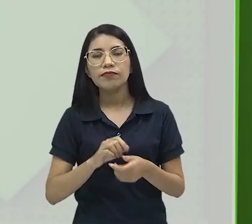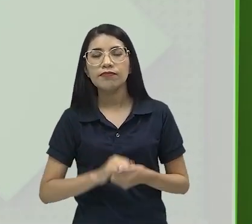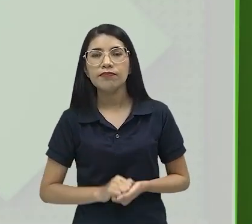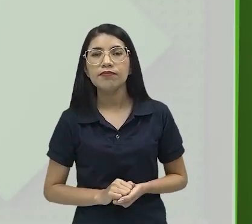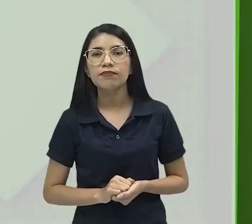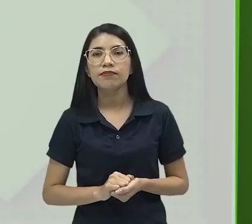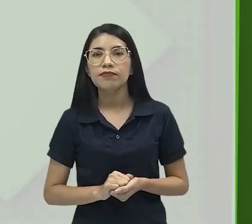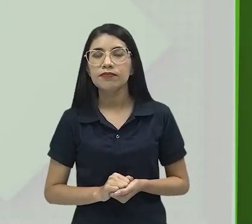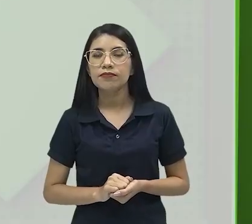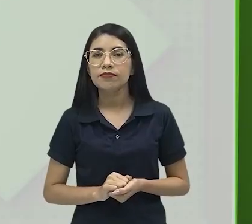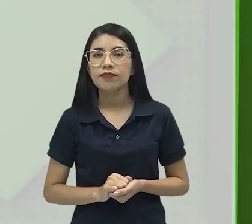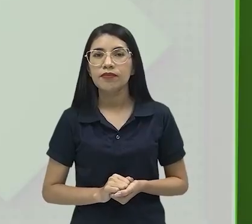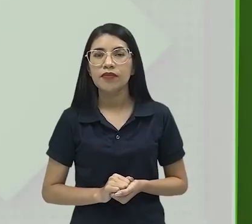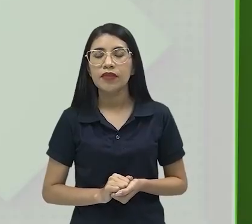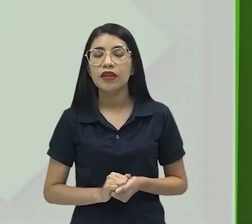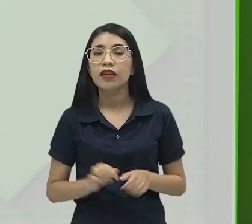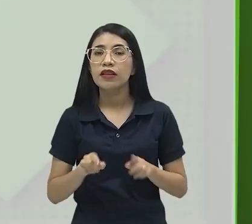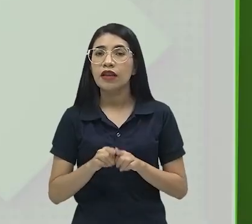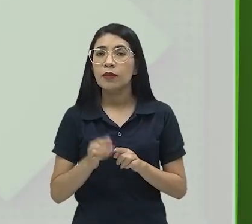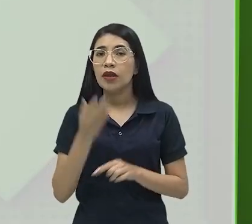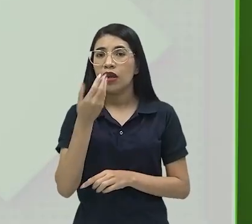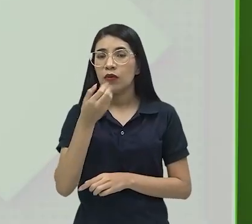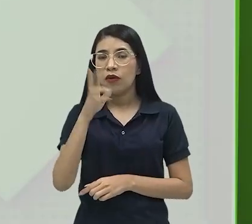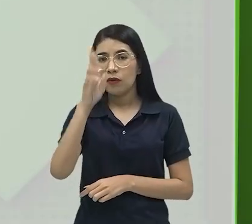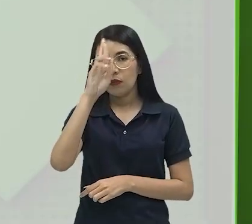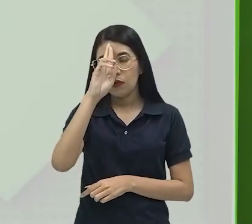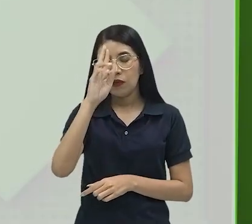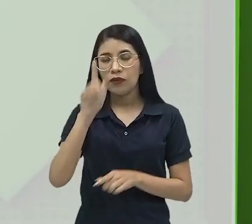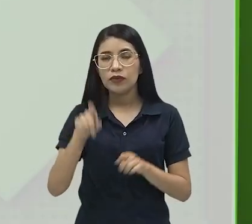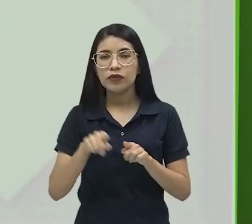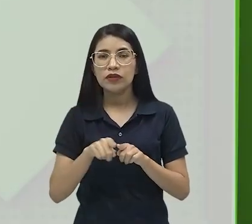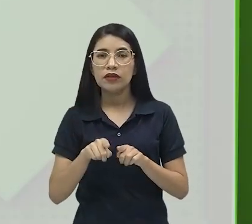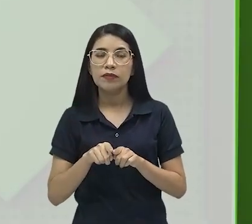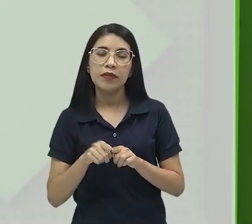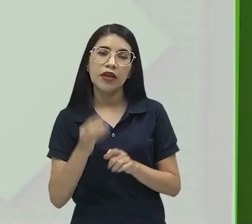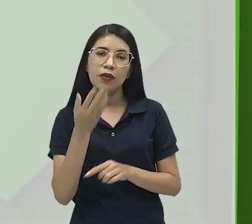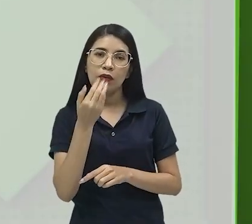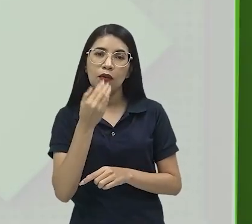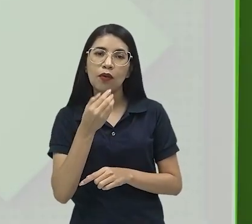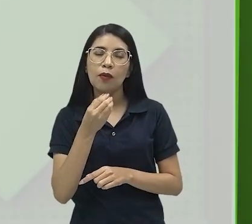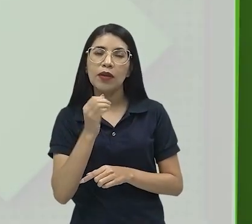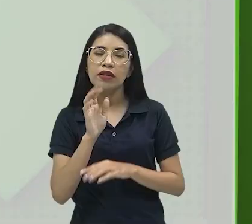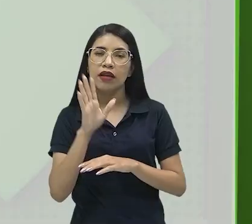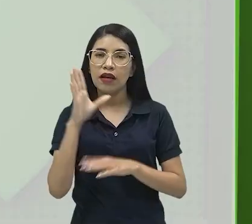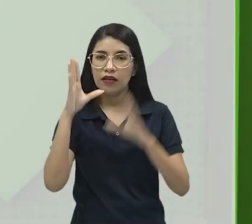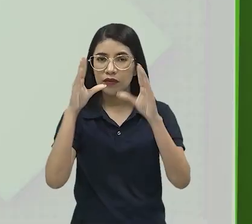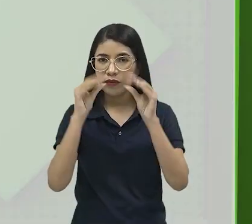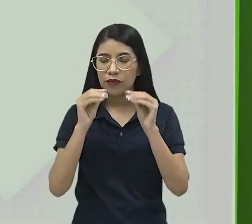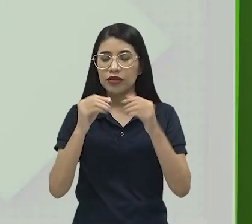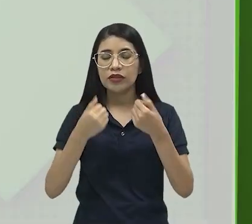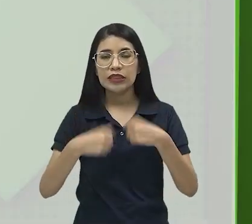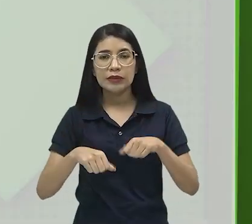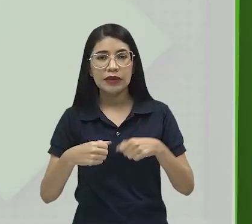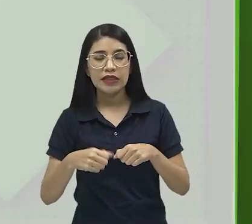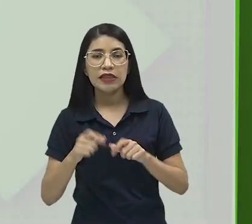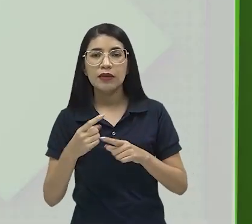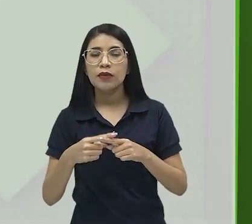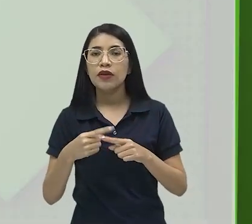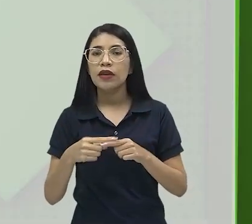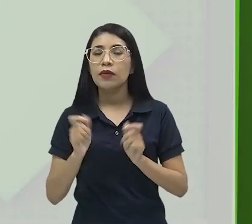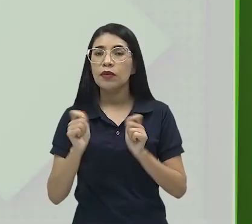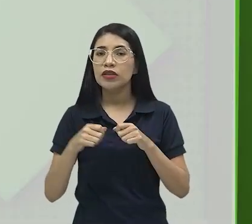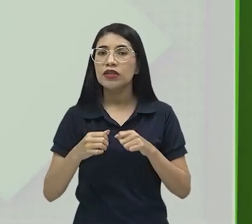café da manhã, almoço, jantar. Então, nós precisamos nos alimentar para poder ter energia